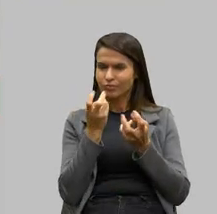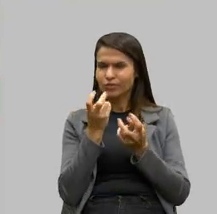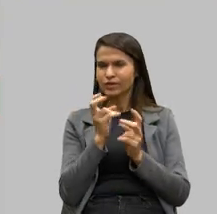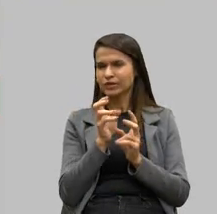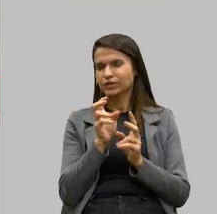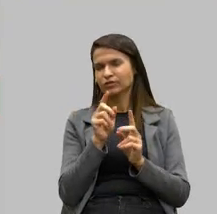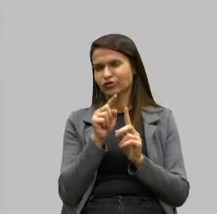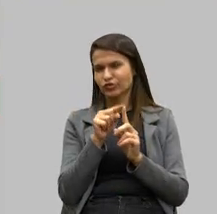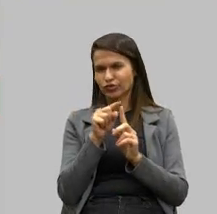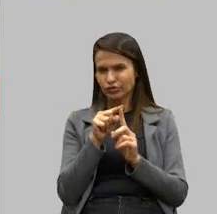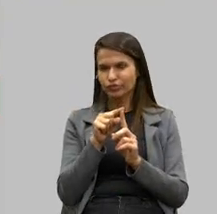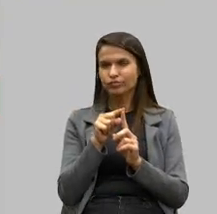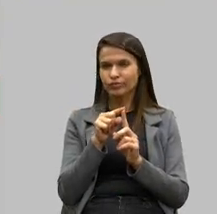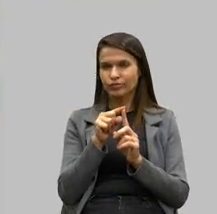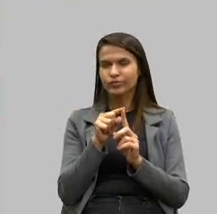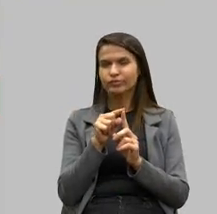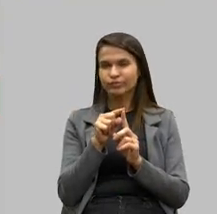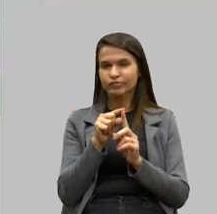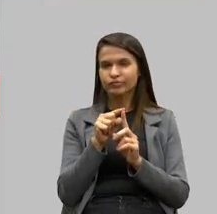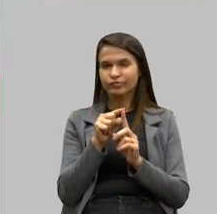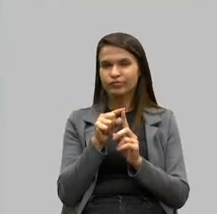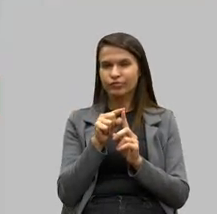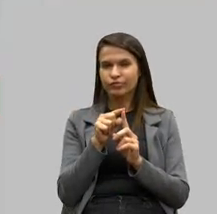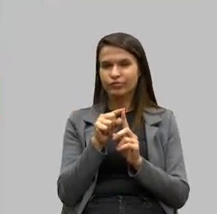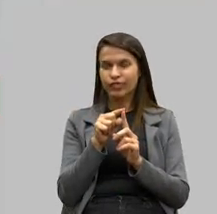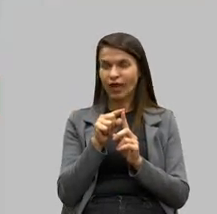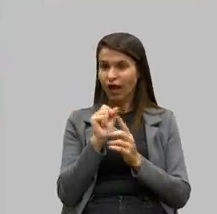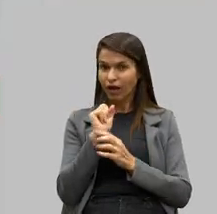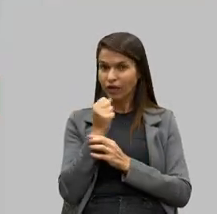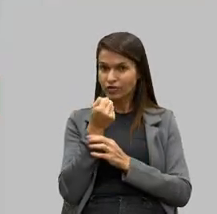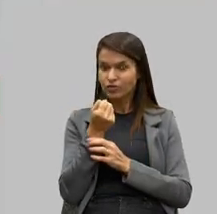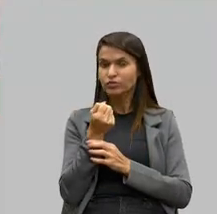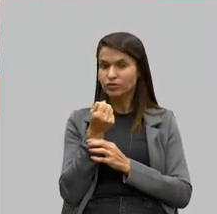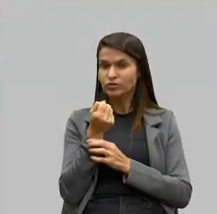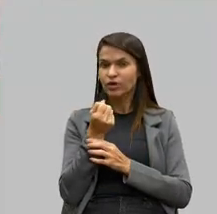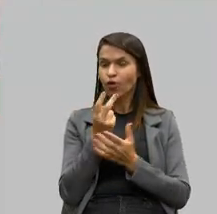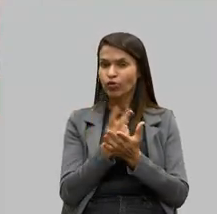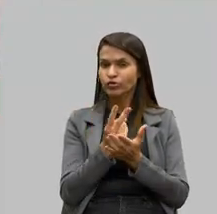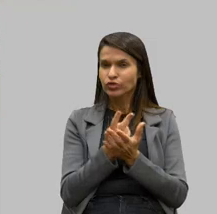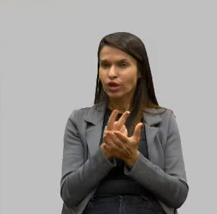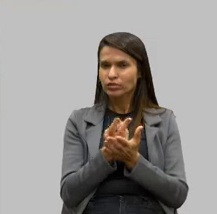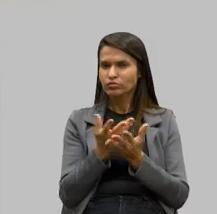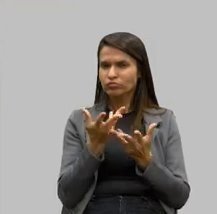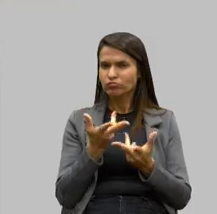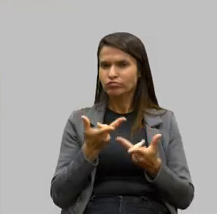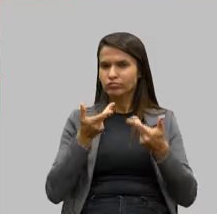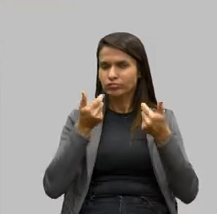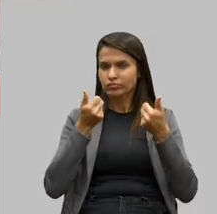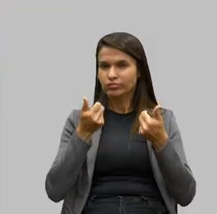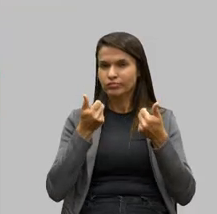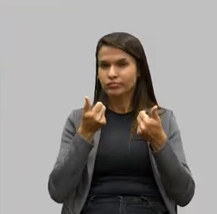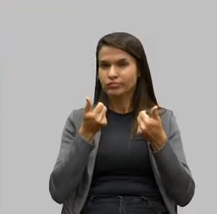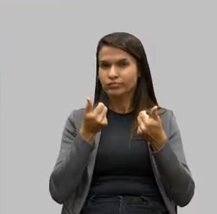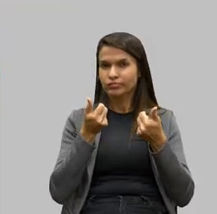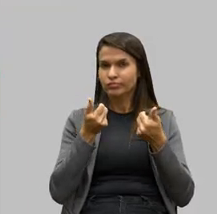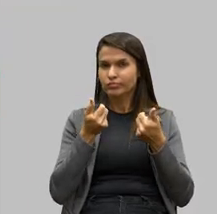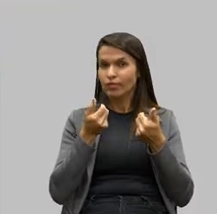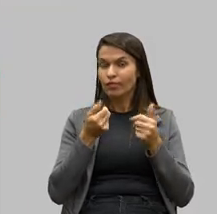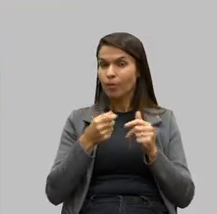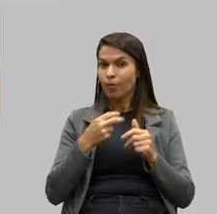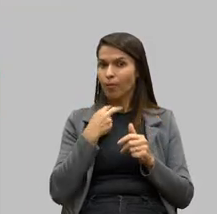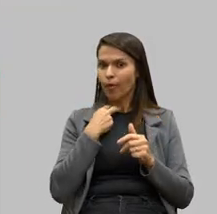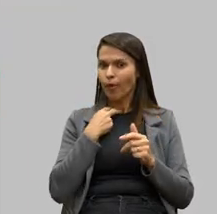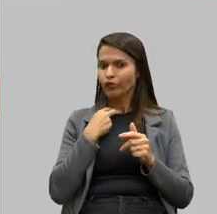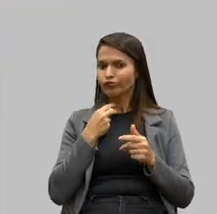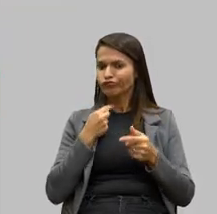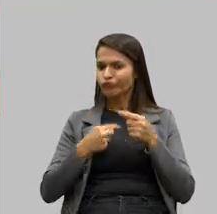está garantido que gente vai continuar com esse padrão de qualidade, porque, depois que melhora, tem jeito de voltar. Não tem jeito de retroagir, não. Então, o